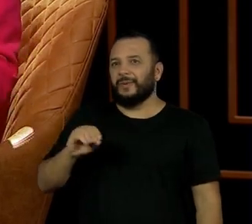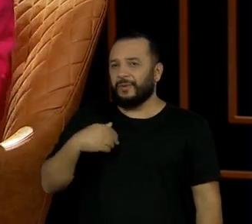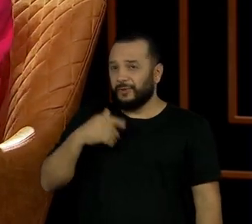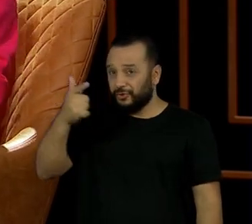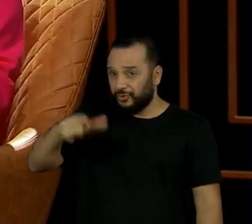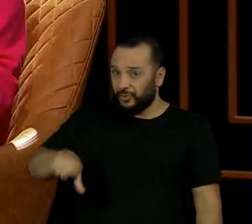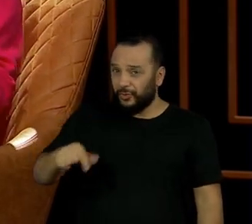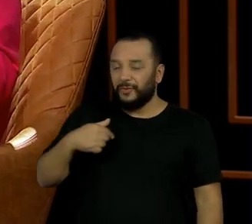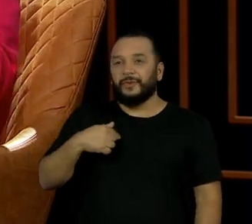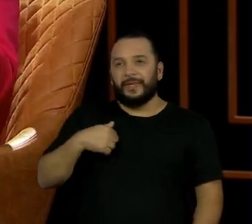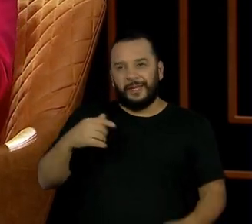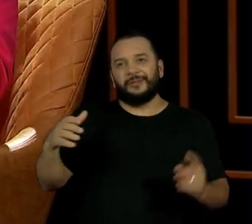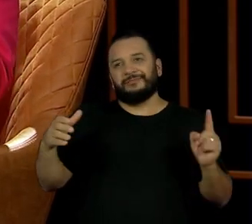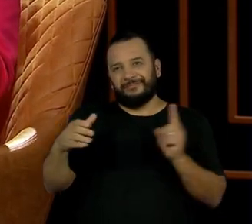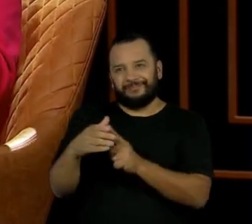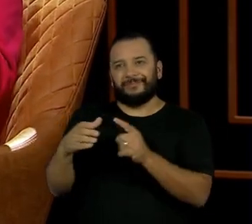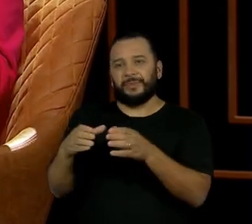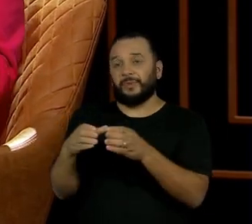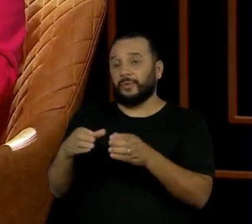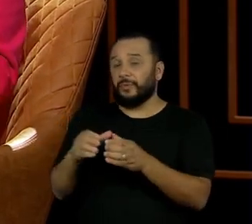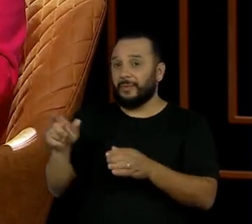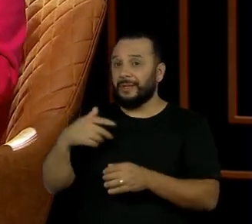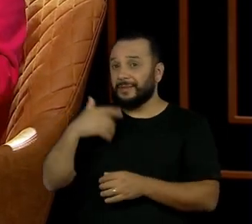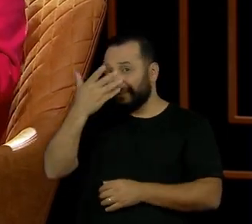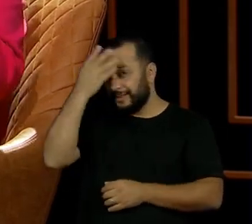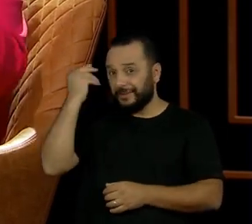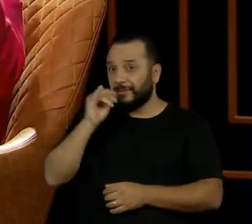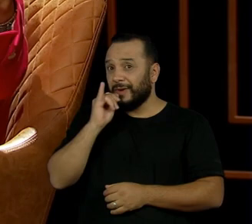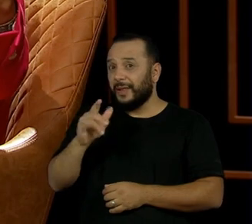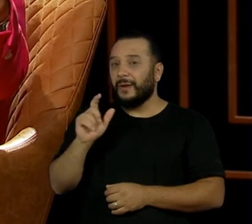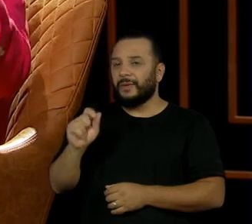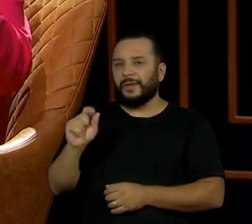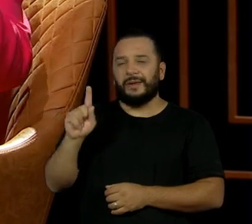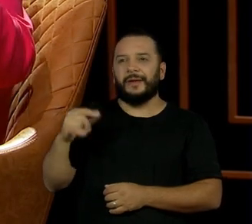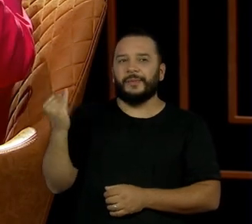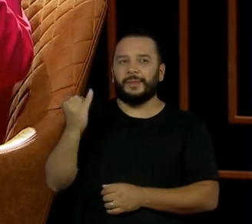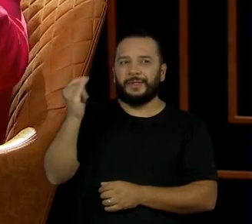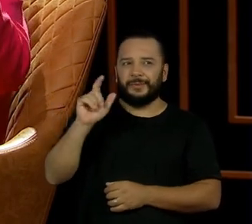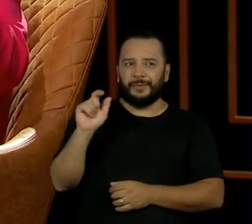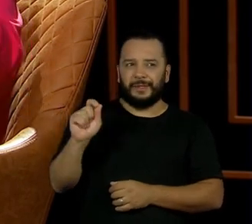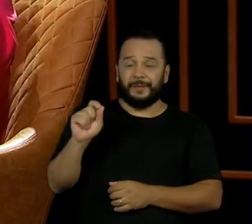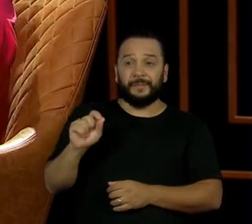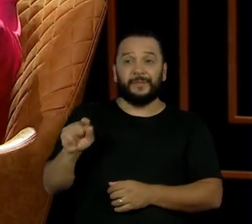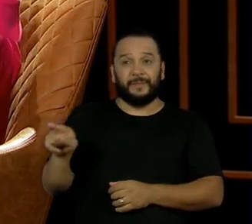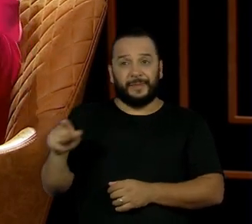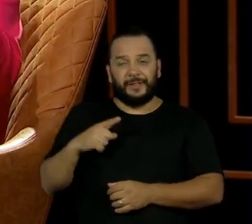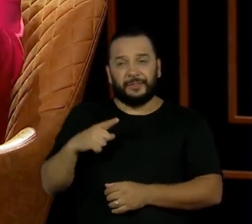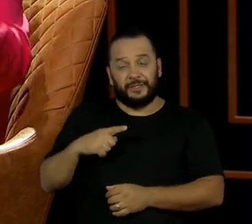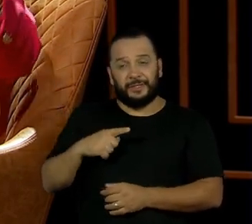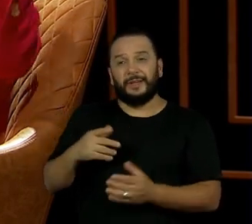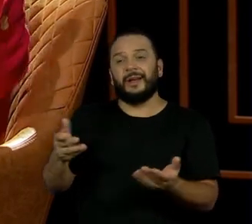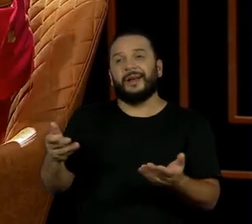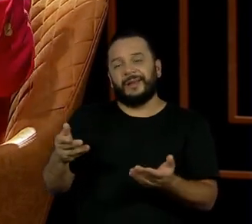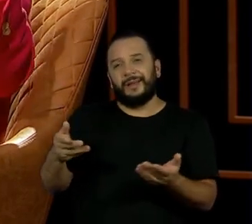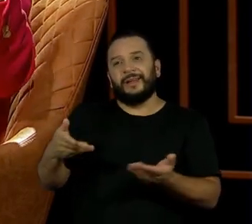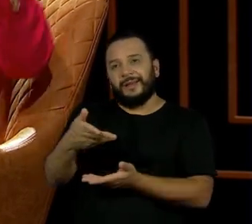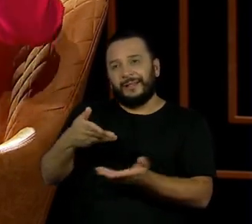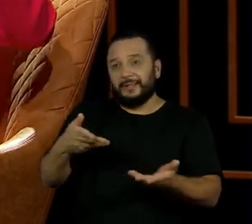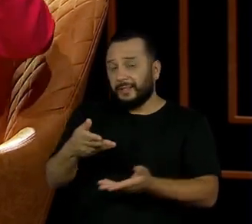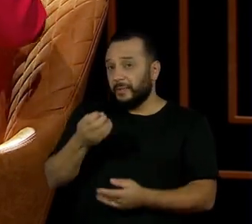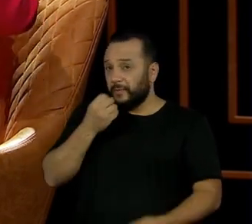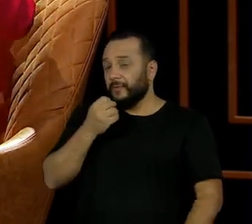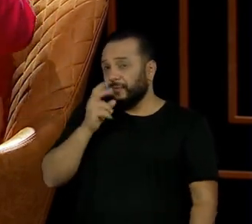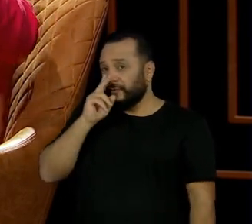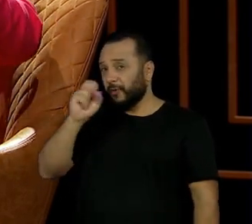uma coisa que ele não contou que é importantíssima ele tinha uma relação muito forte com Jorge Ben e ele era produtor